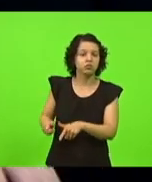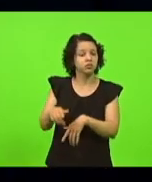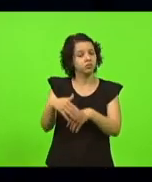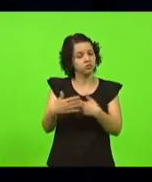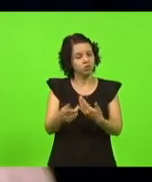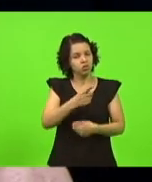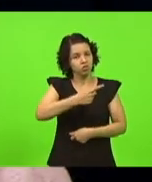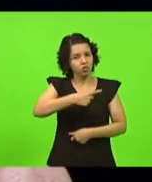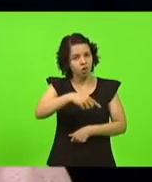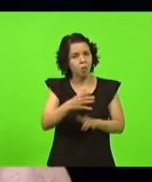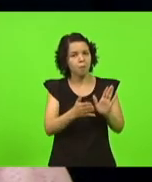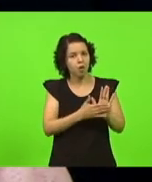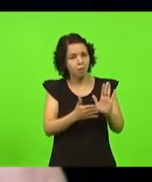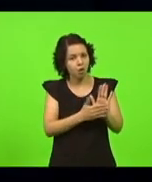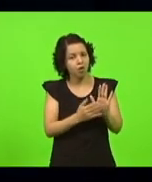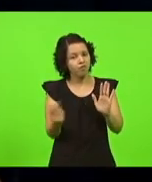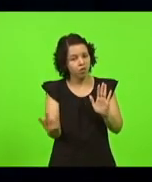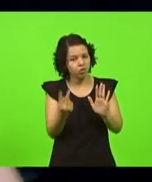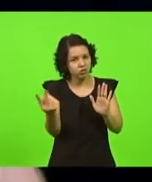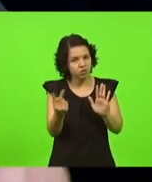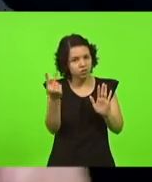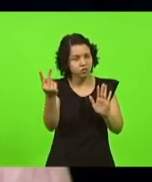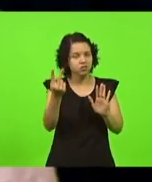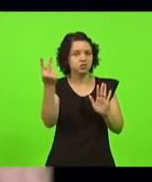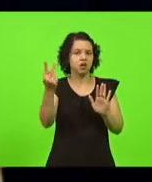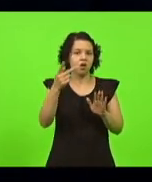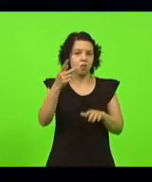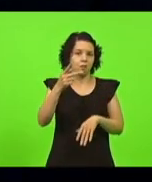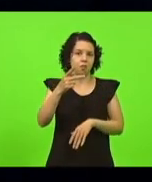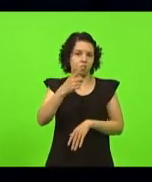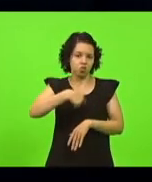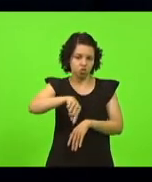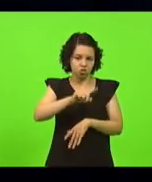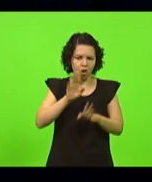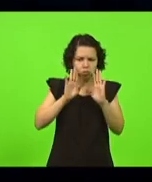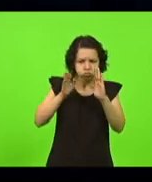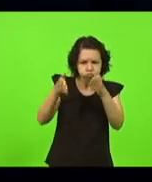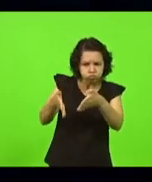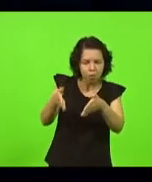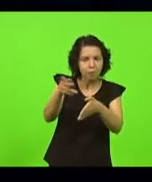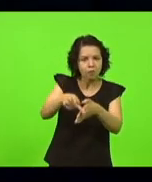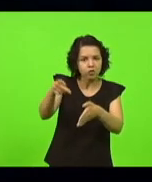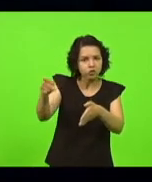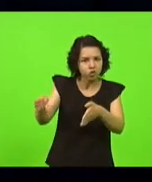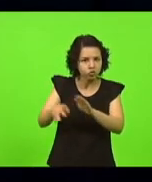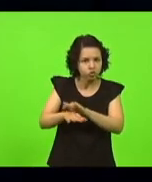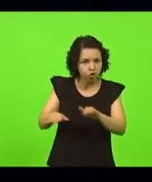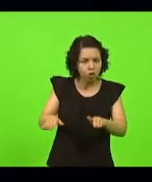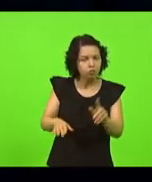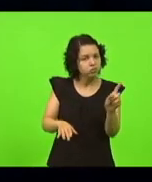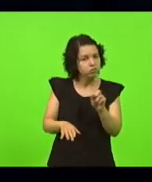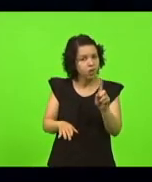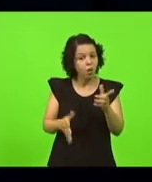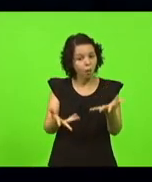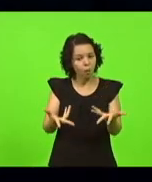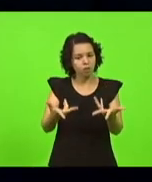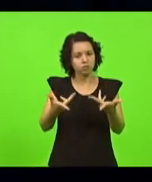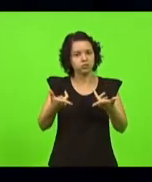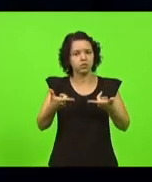essa do novo quadro, a gente não mira o professor, a gente mira a qualificação da educação